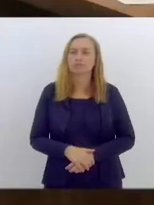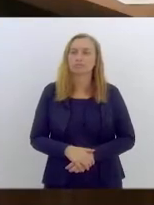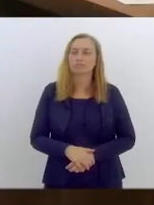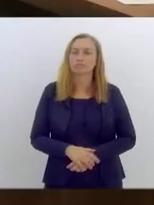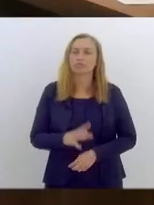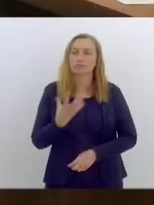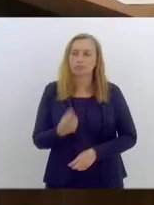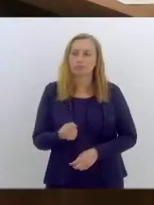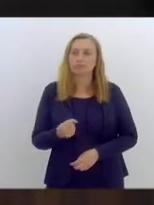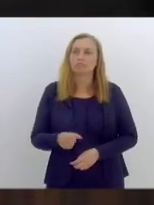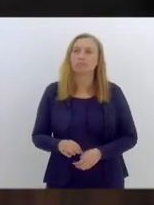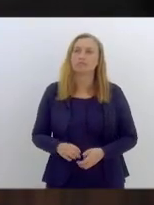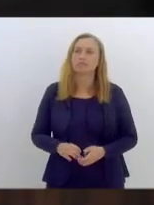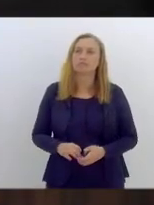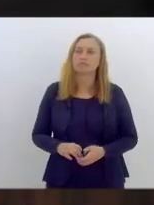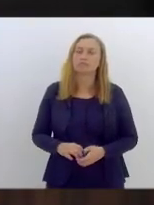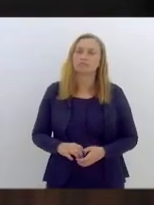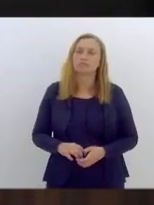Favorável.